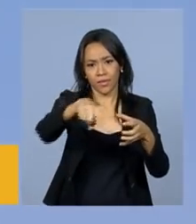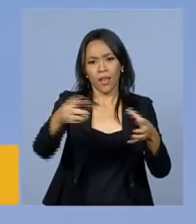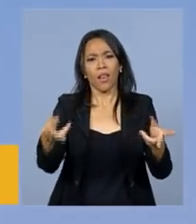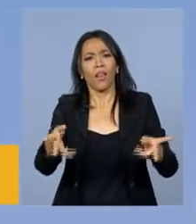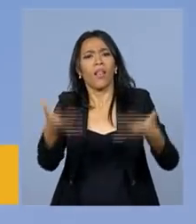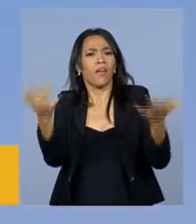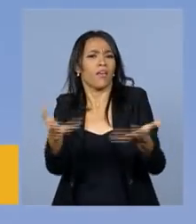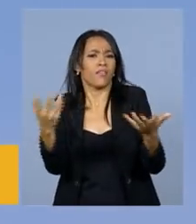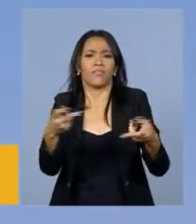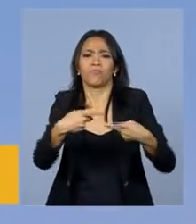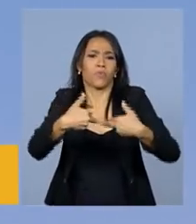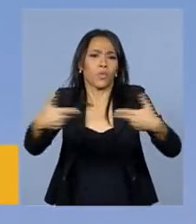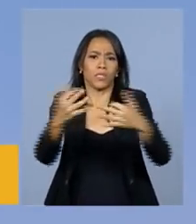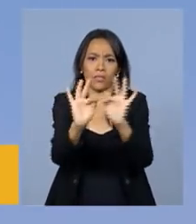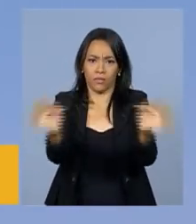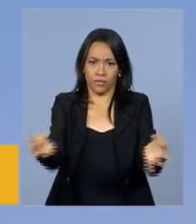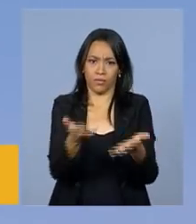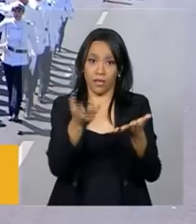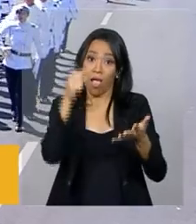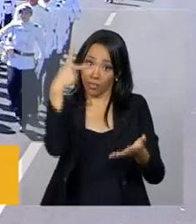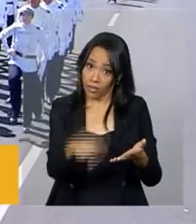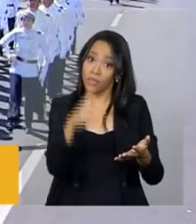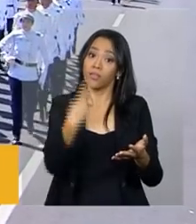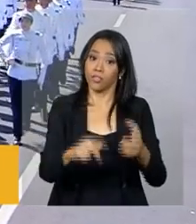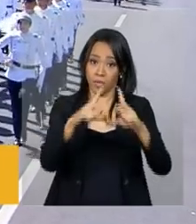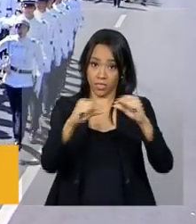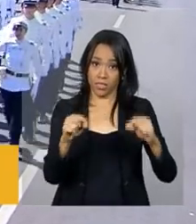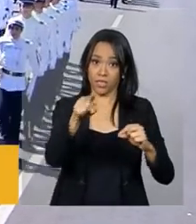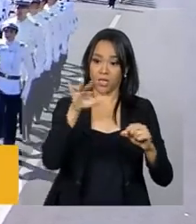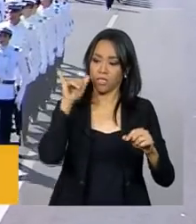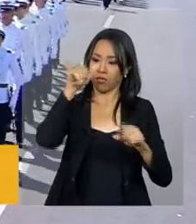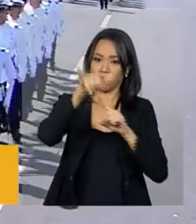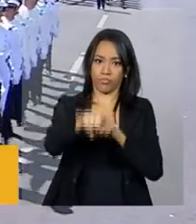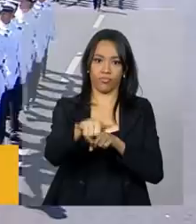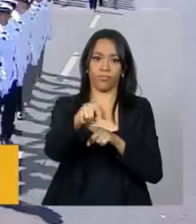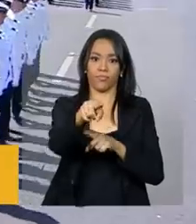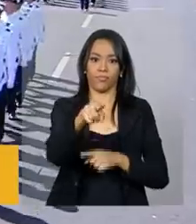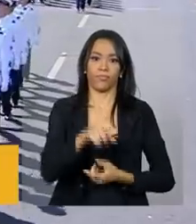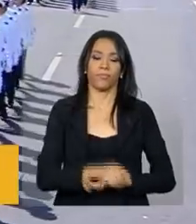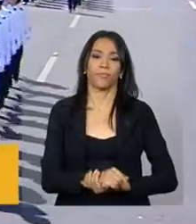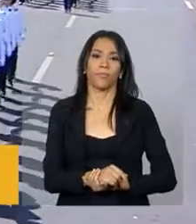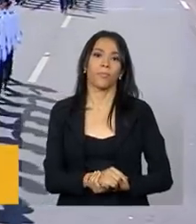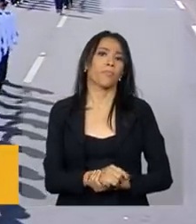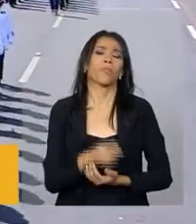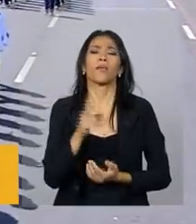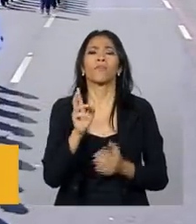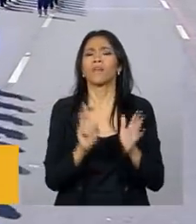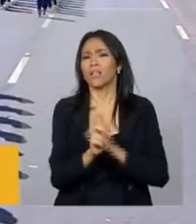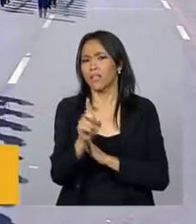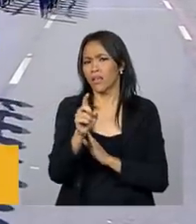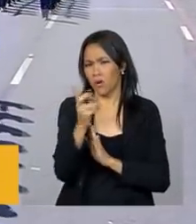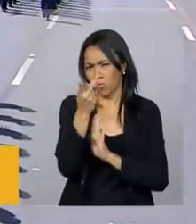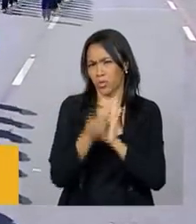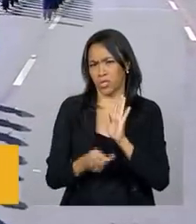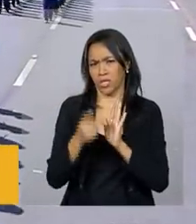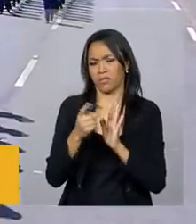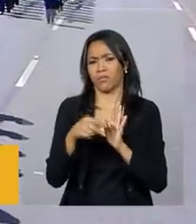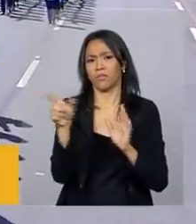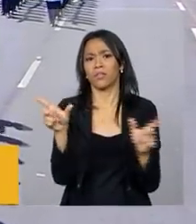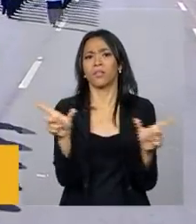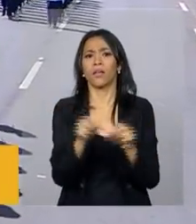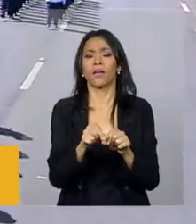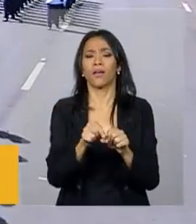de transporte aéreo. Estas são aqui de Brasília mesmo. A aeronave Brasília tem esse nome também, é um projeto nacional da Embraer, sim, né? Sim, é